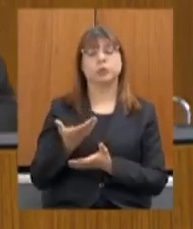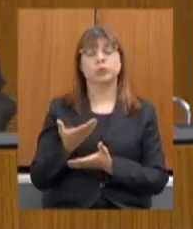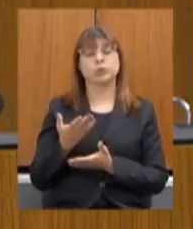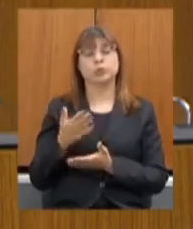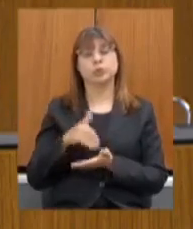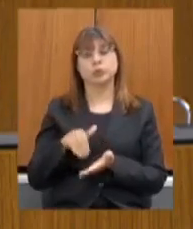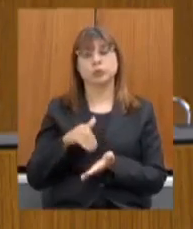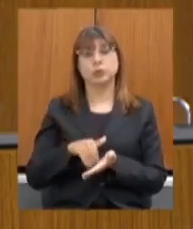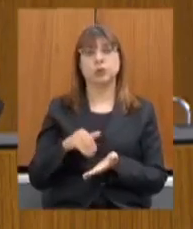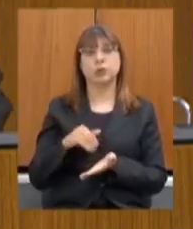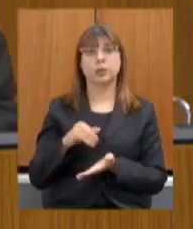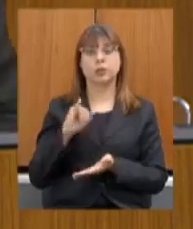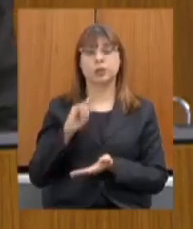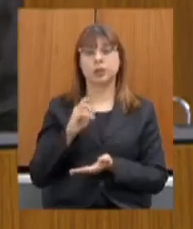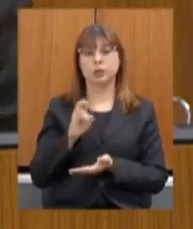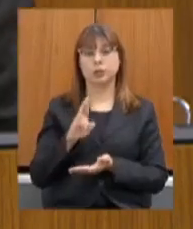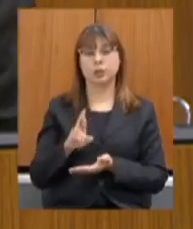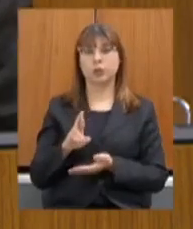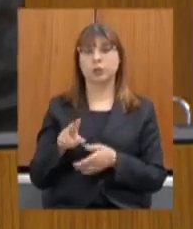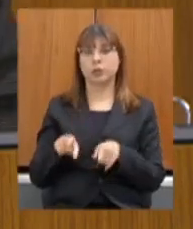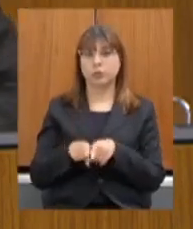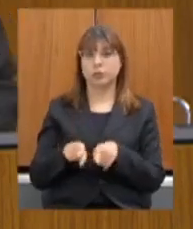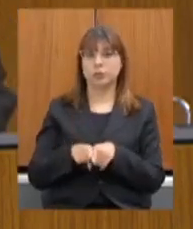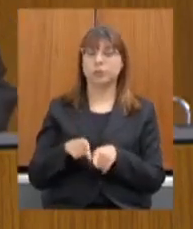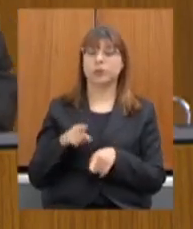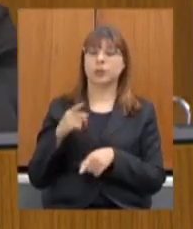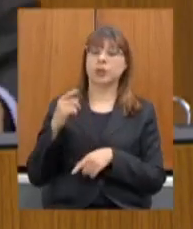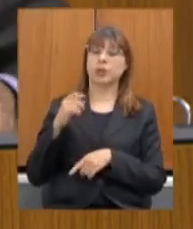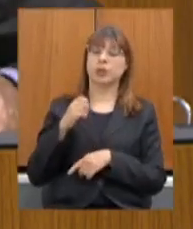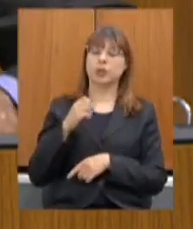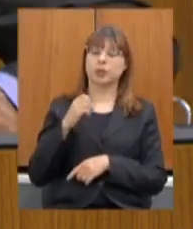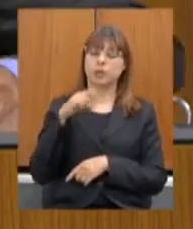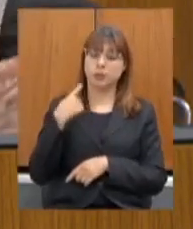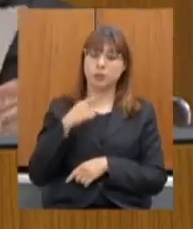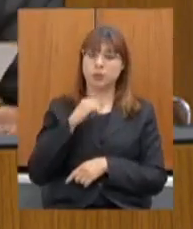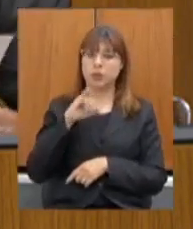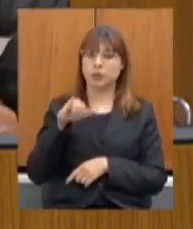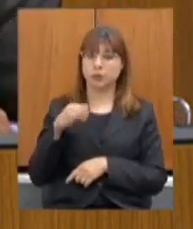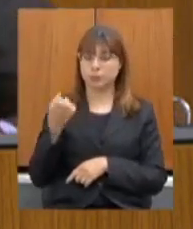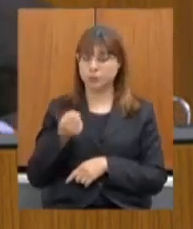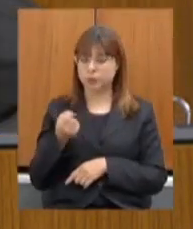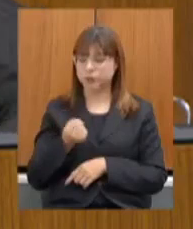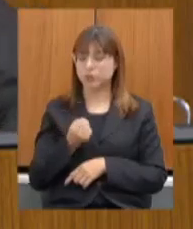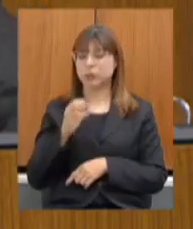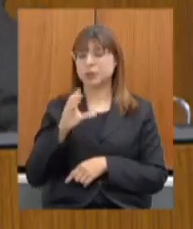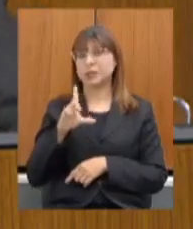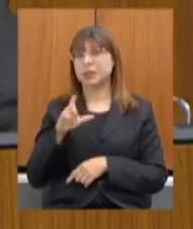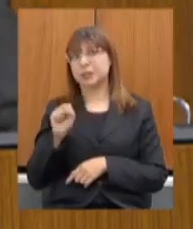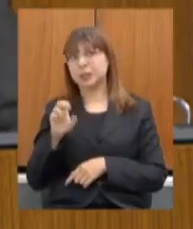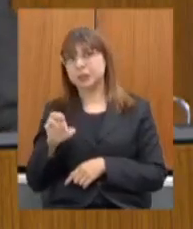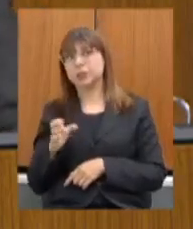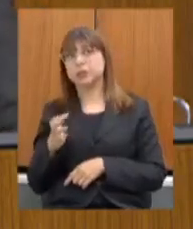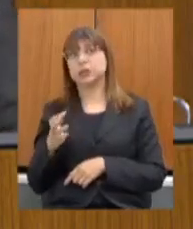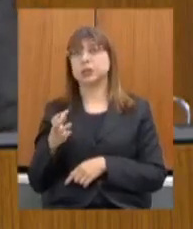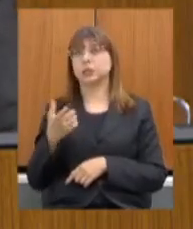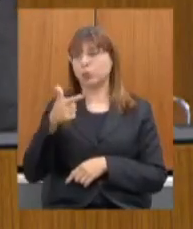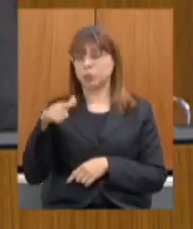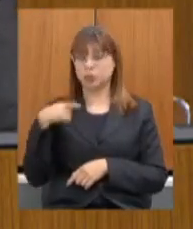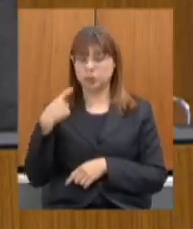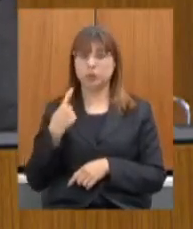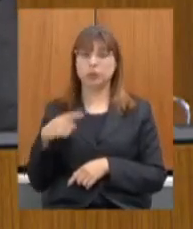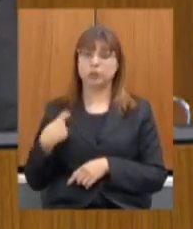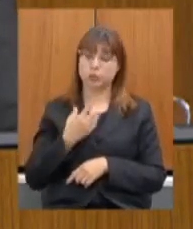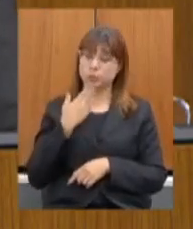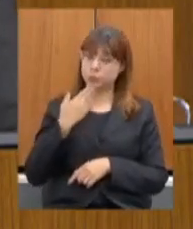Pública, eu, deputado Gustavo Santana, o deputado João Leite e a deputada Celise Laviola e fizemos um apelo,